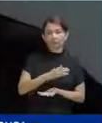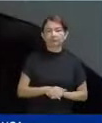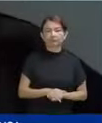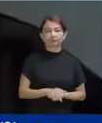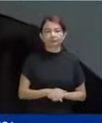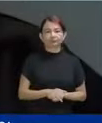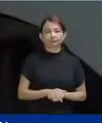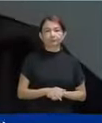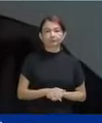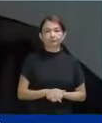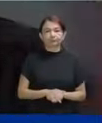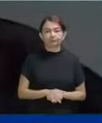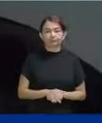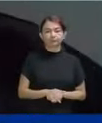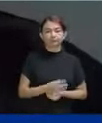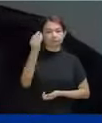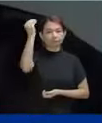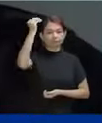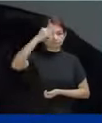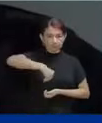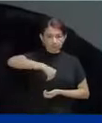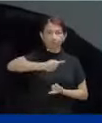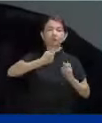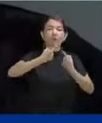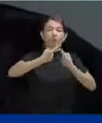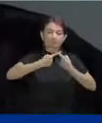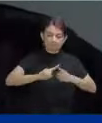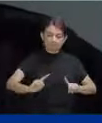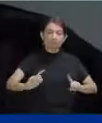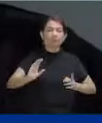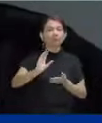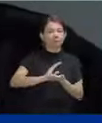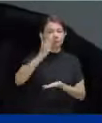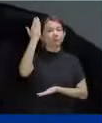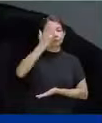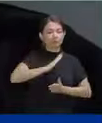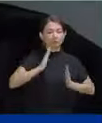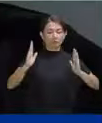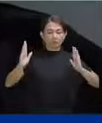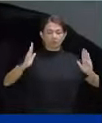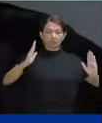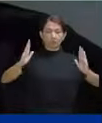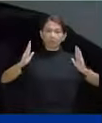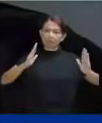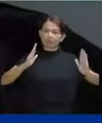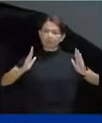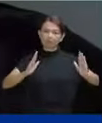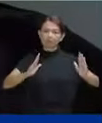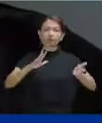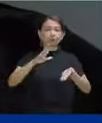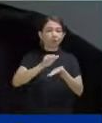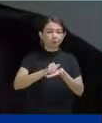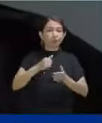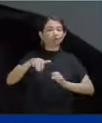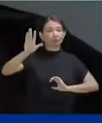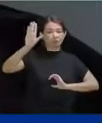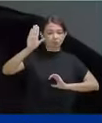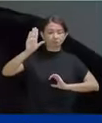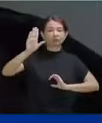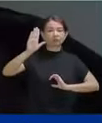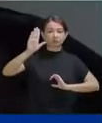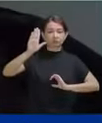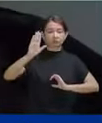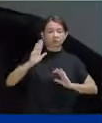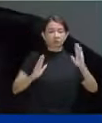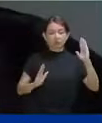que, tendo renunciado, ele presta conta do período em que teve o registro da sua candidatura até